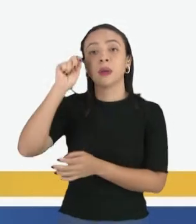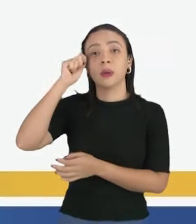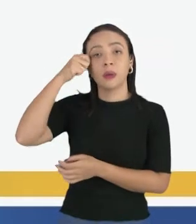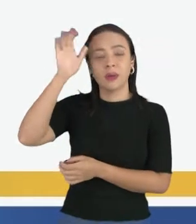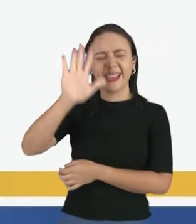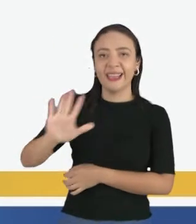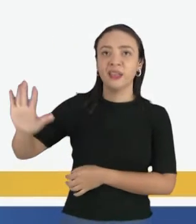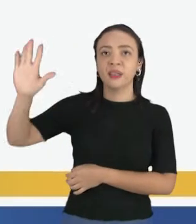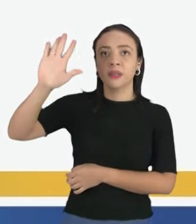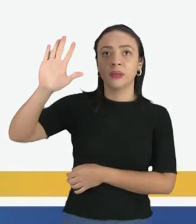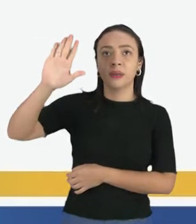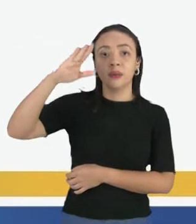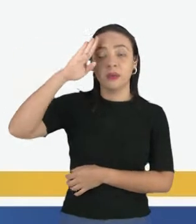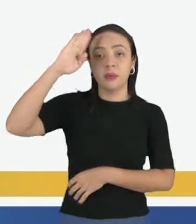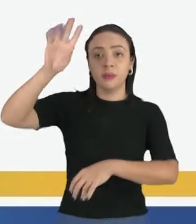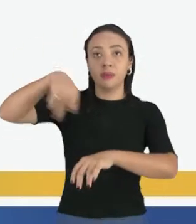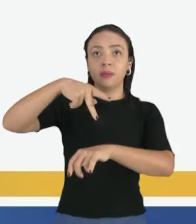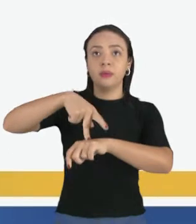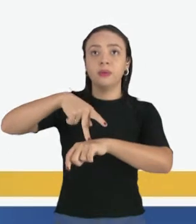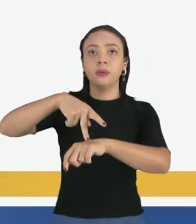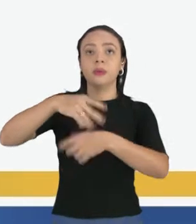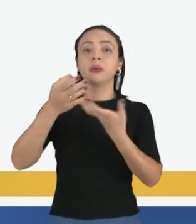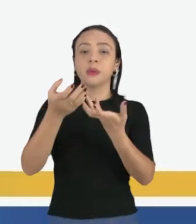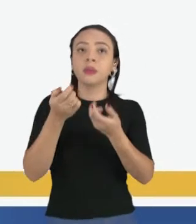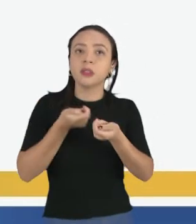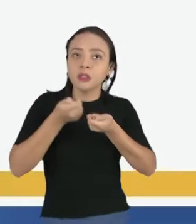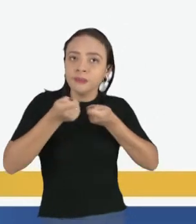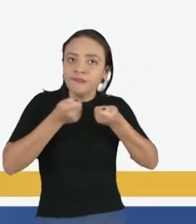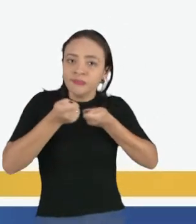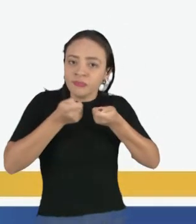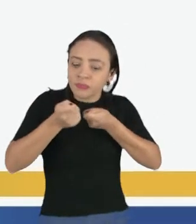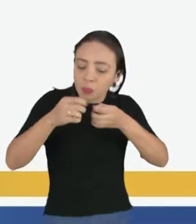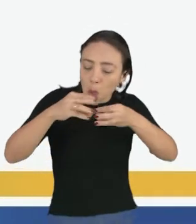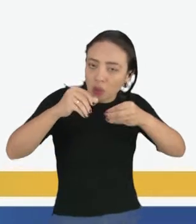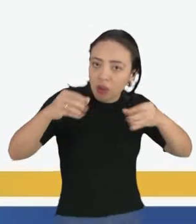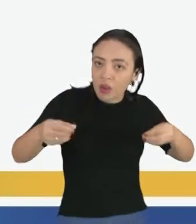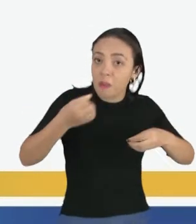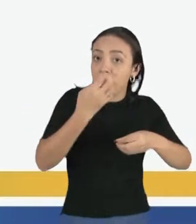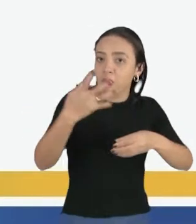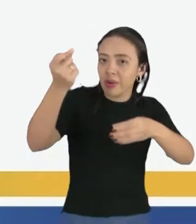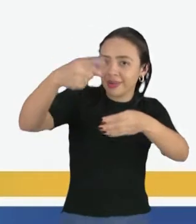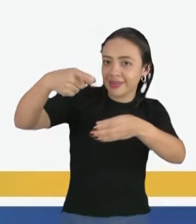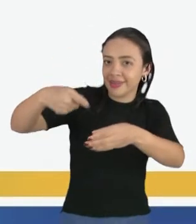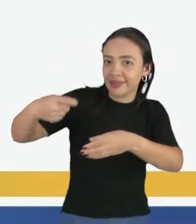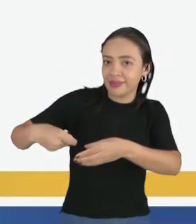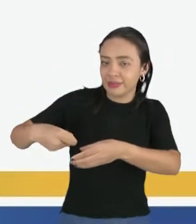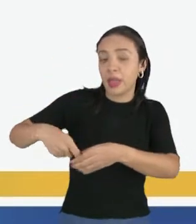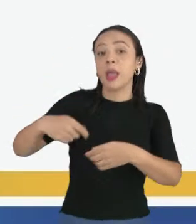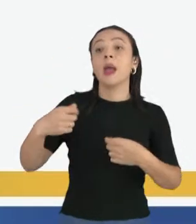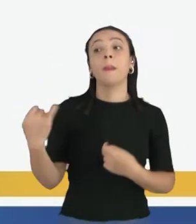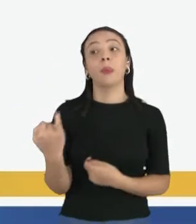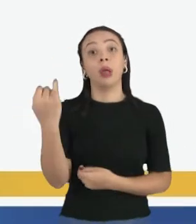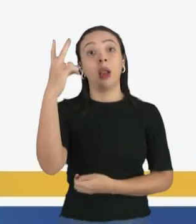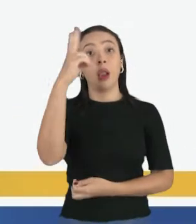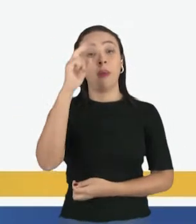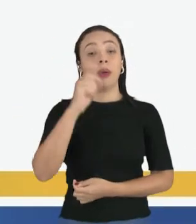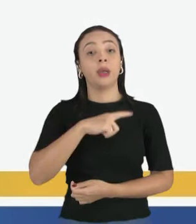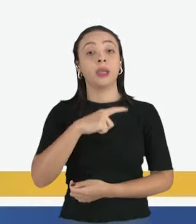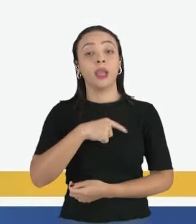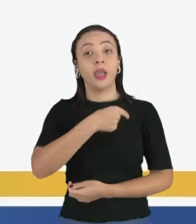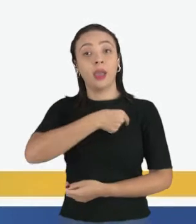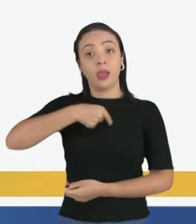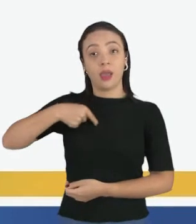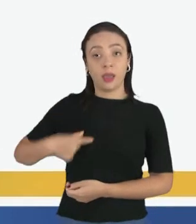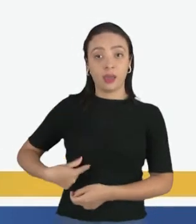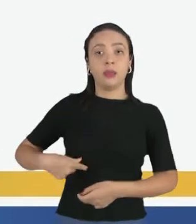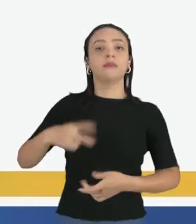as grandes potências buscam controlar as terras férteis, e a gente não pode esquecer da China, que tem